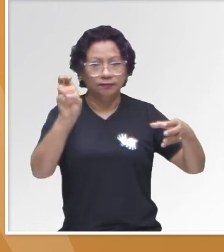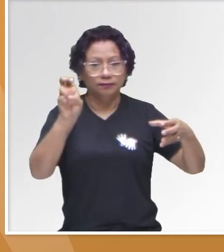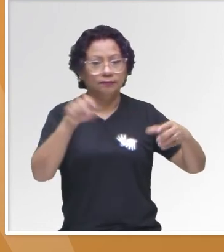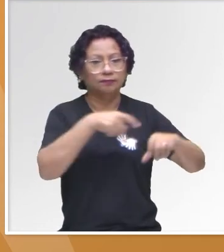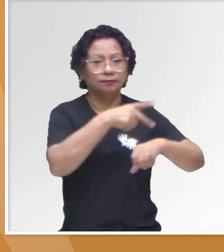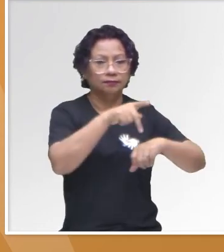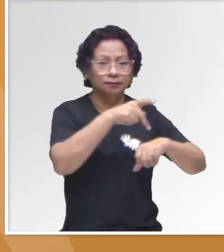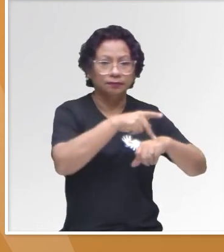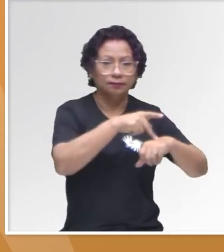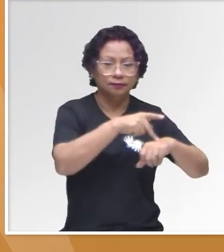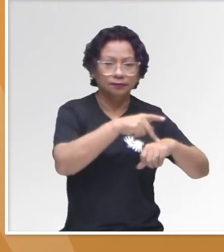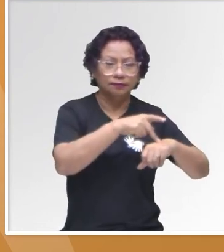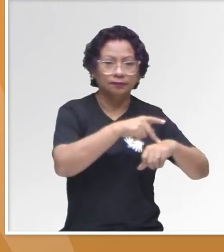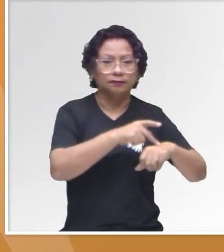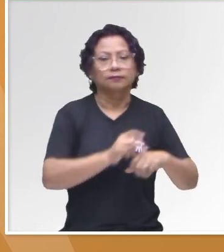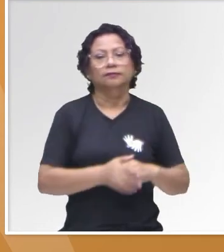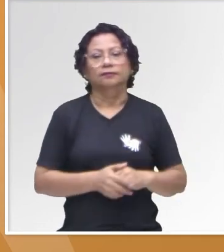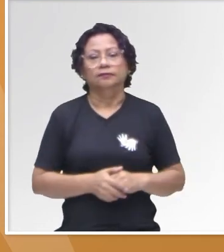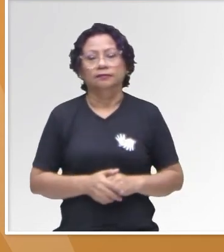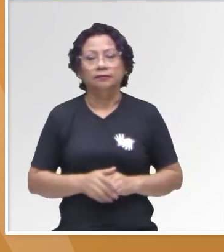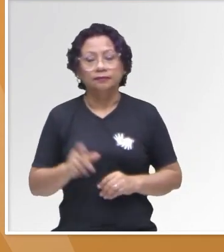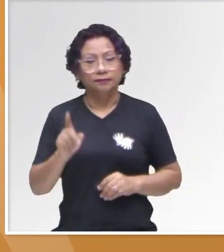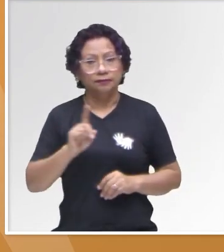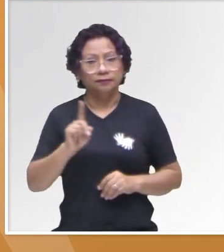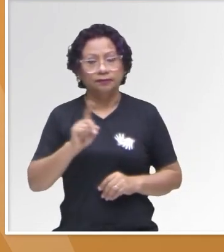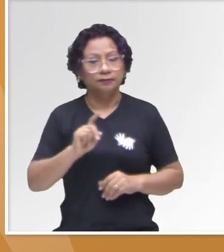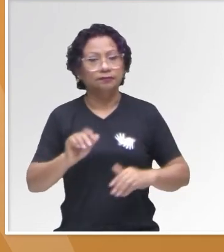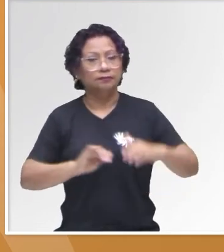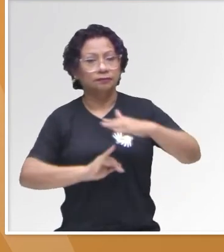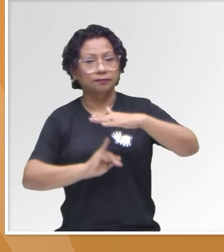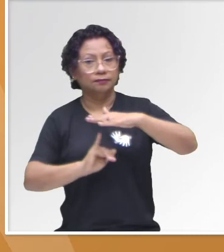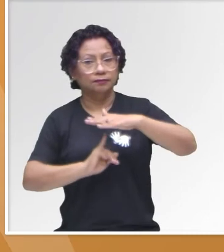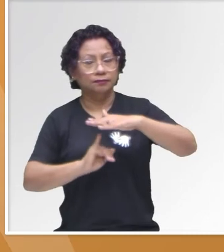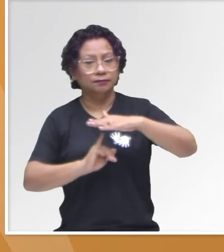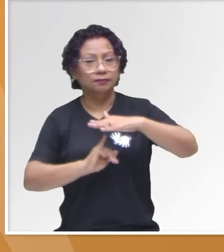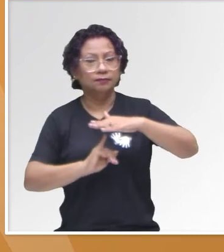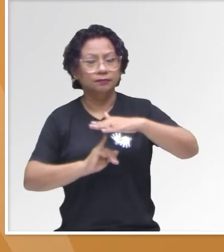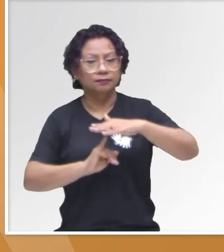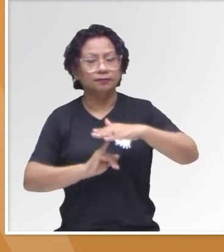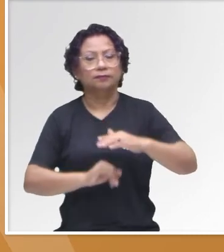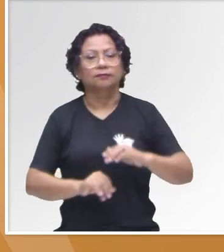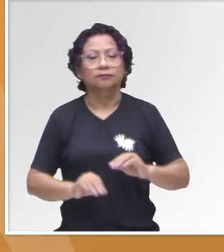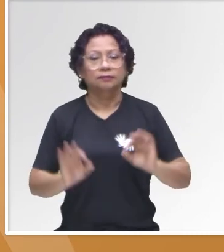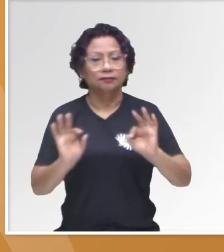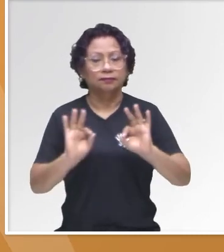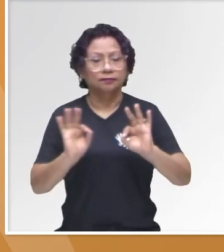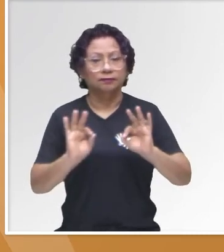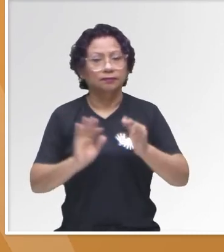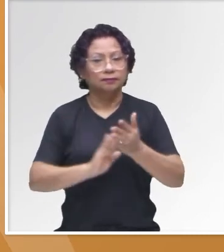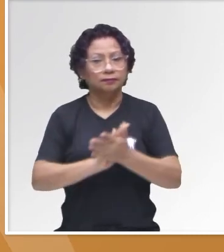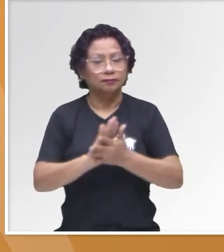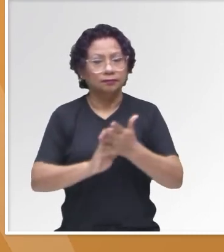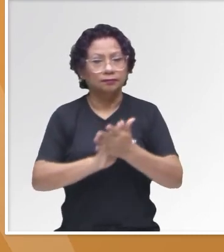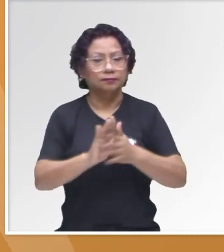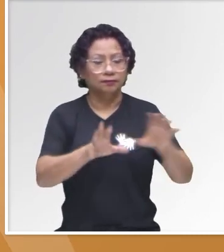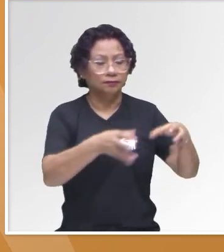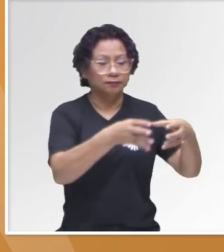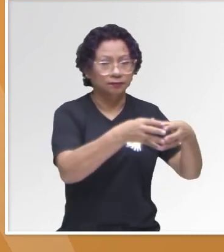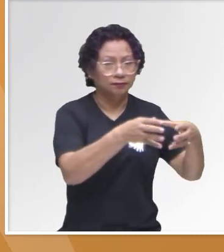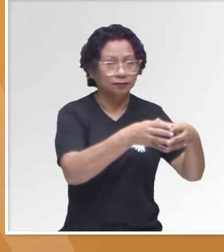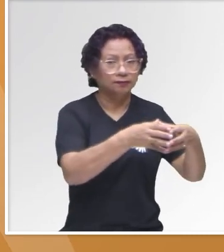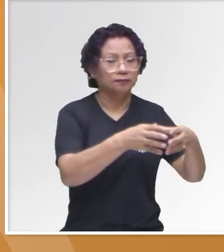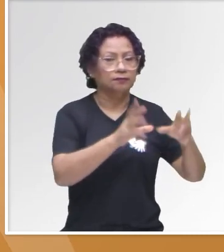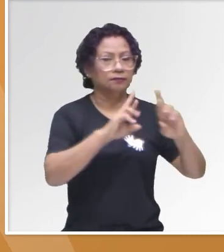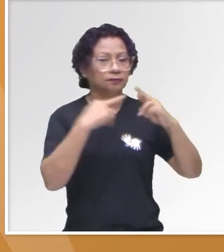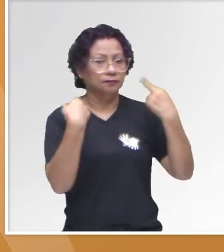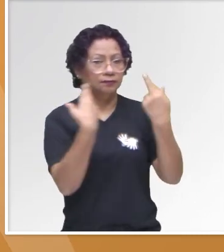é uma instituição internacional, e sim um agrupamento informal, né, entre eles, onde eles se reúnem,